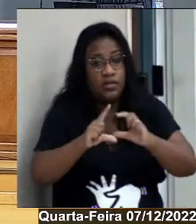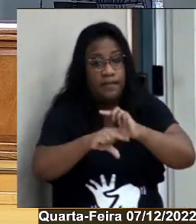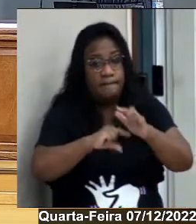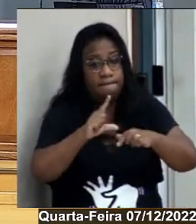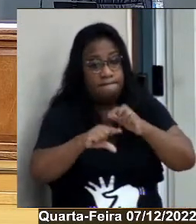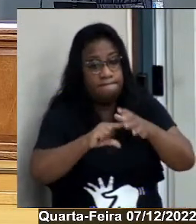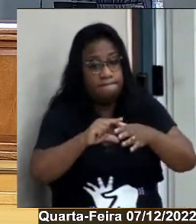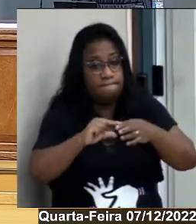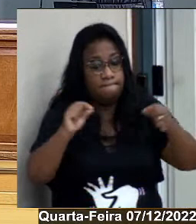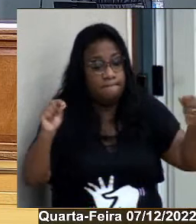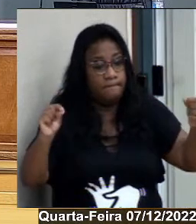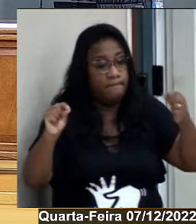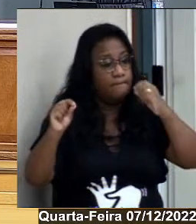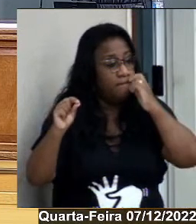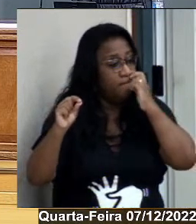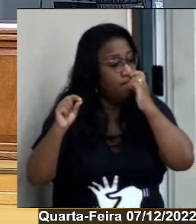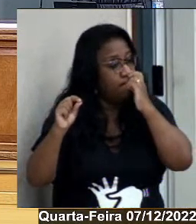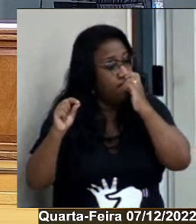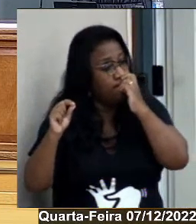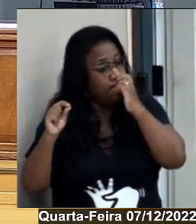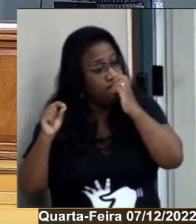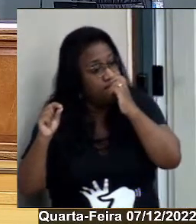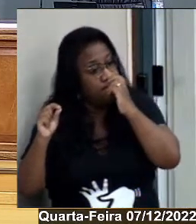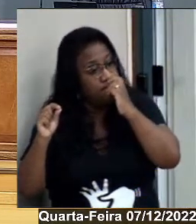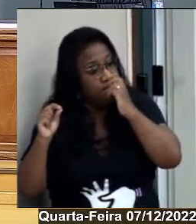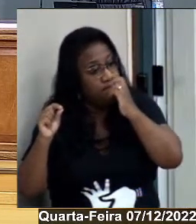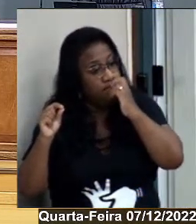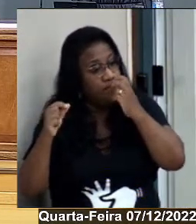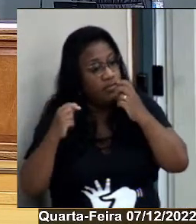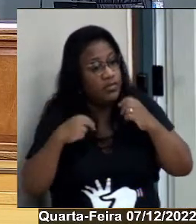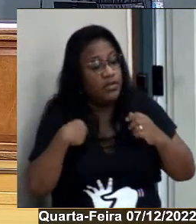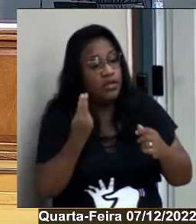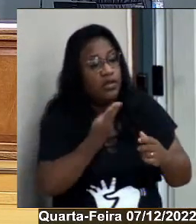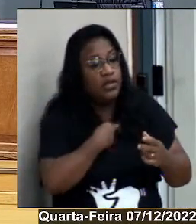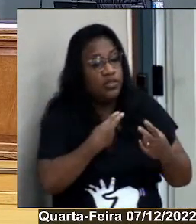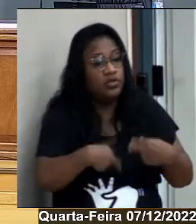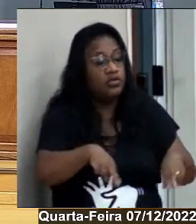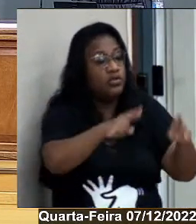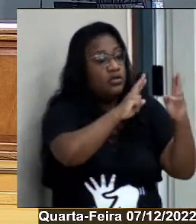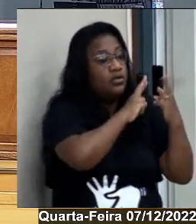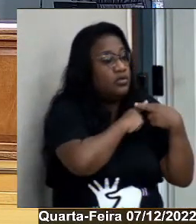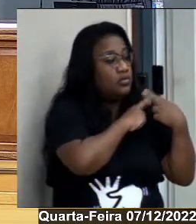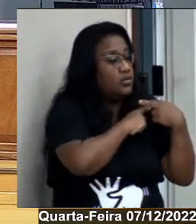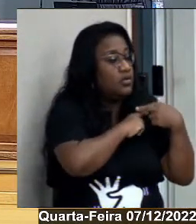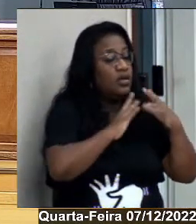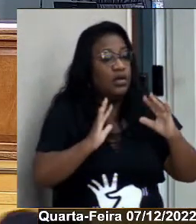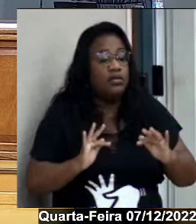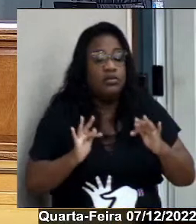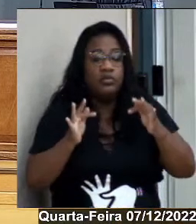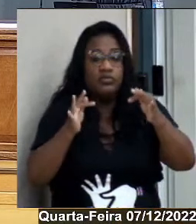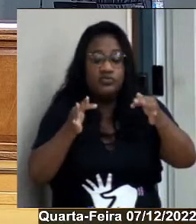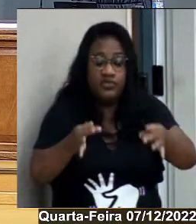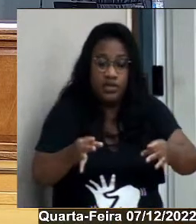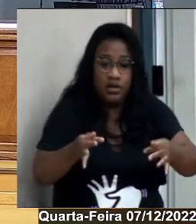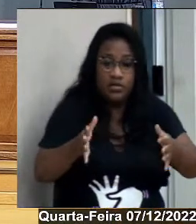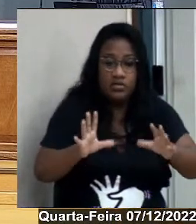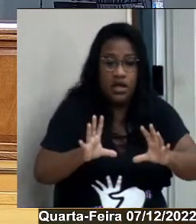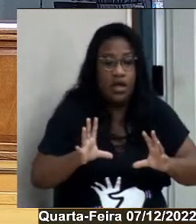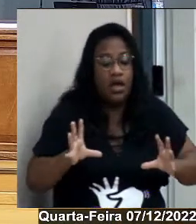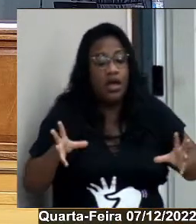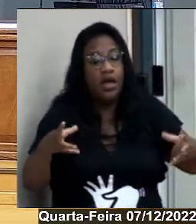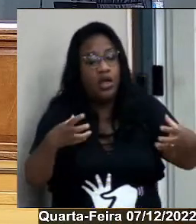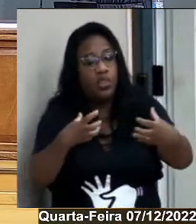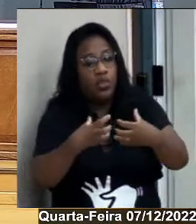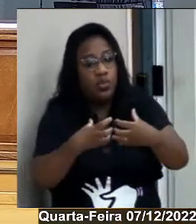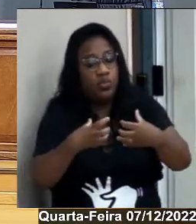uma vez, reforçando o nosso compromisso e a nossa responsabilidade com o esporte na nossa cidade. Nada mais havendo a tratar, convoco os